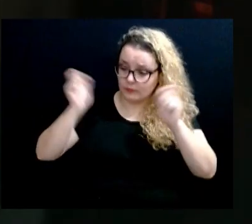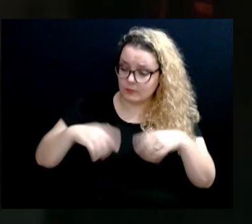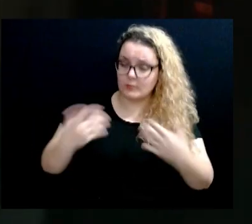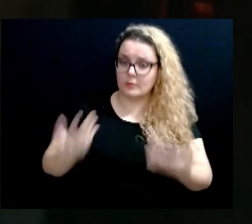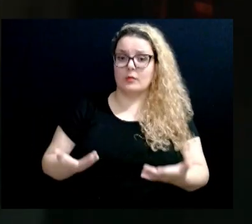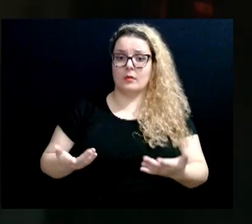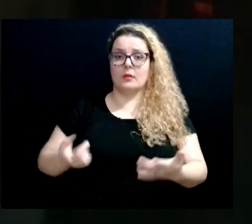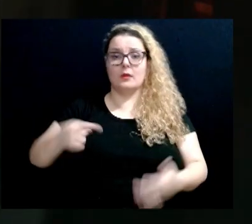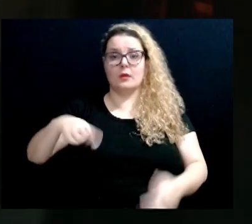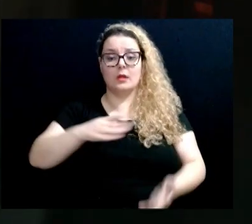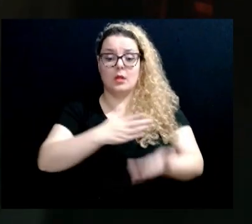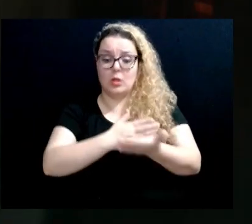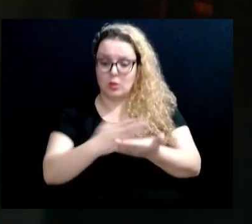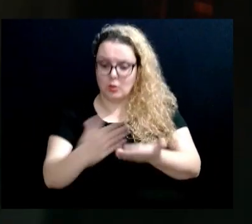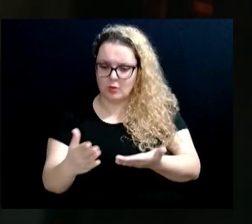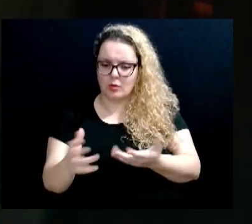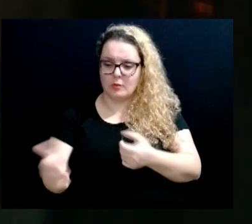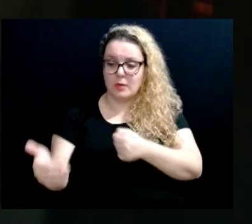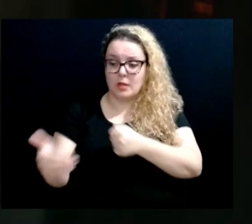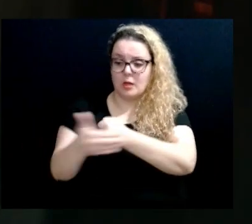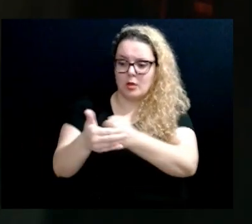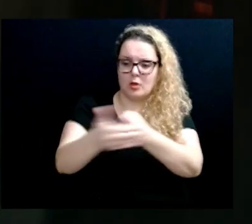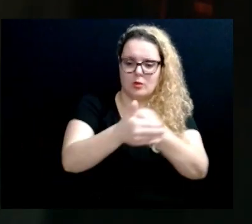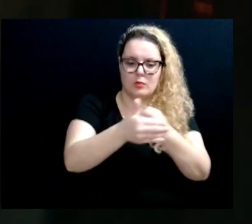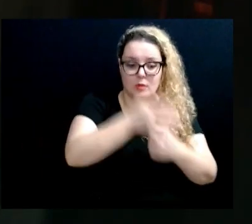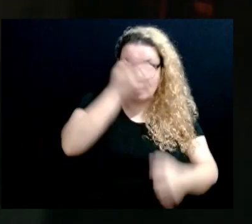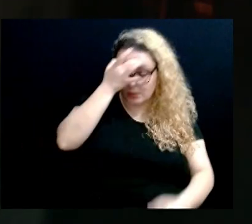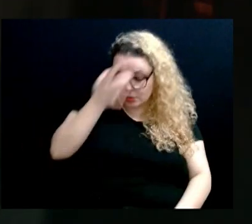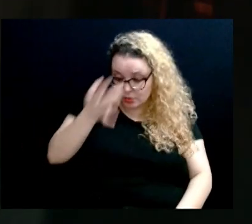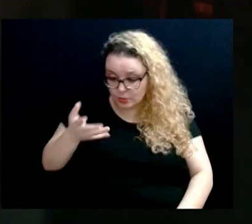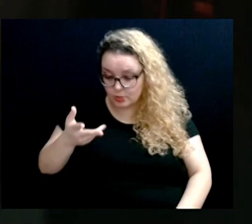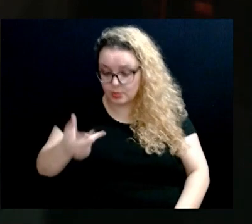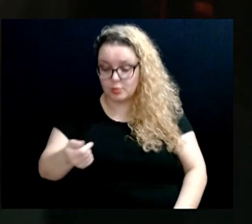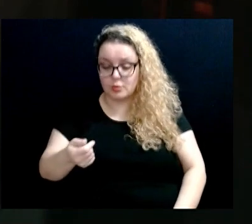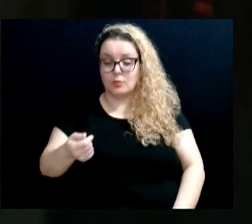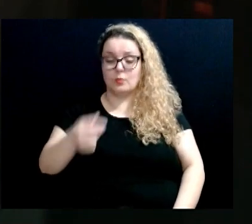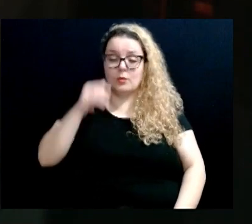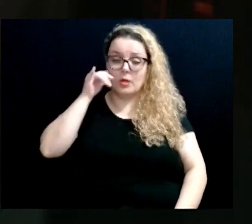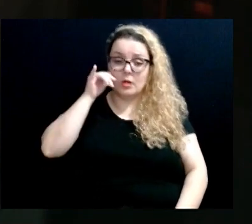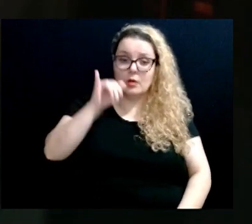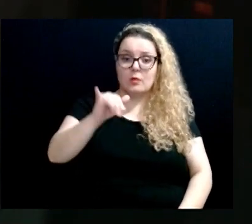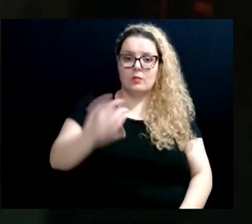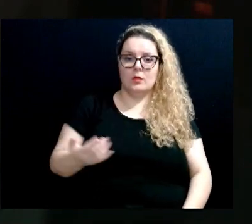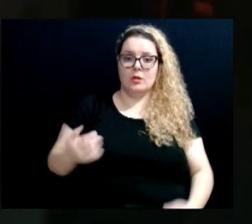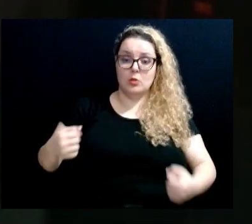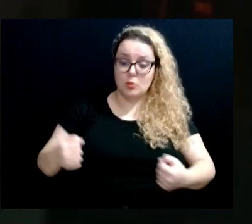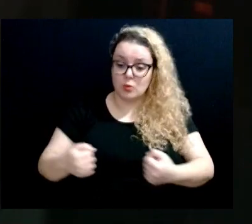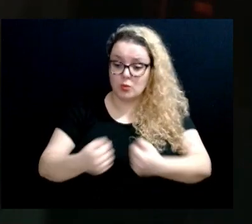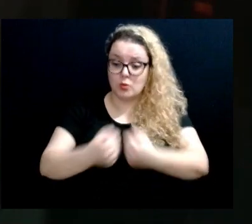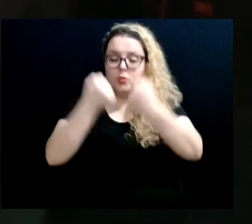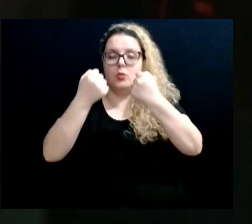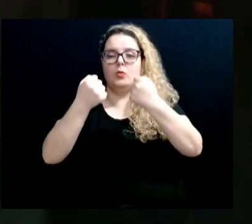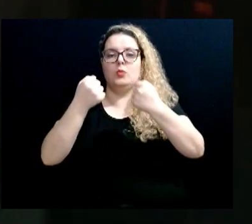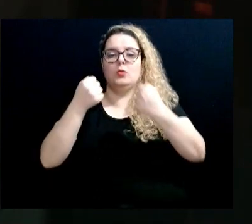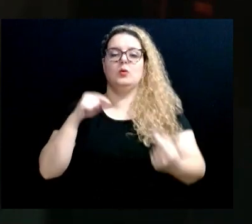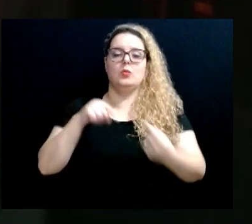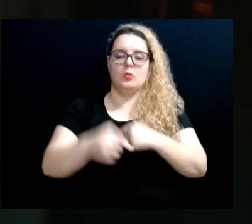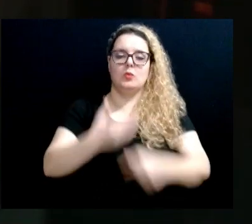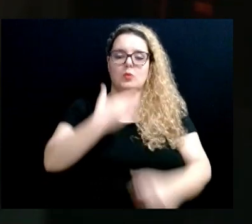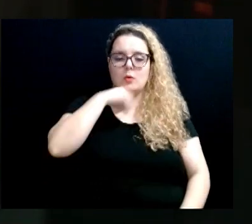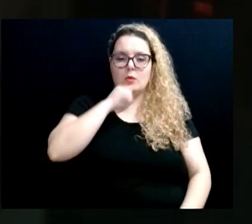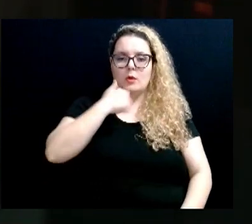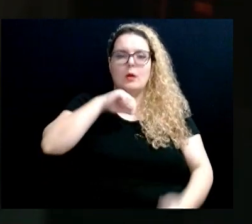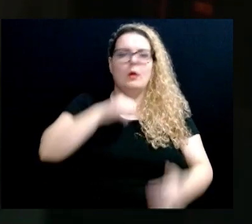os talentos para evitar conflitos com os pais. Gente, como pode isso?